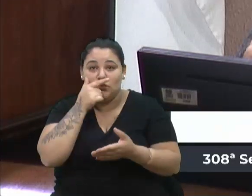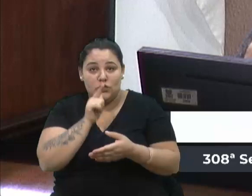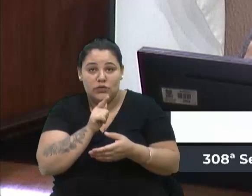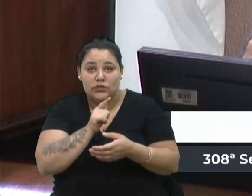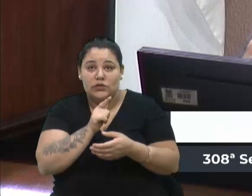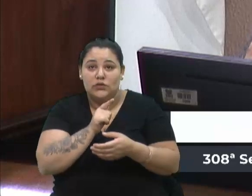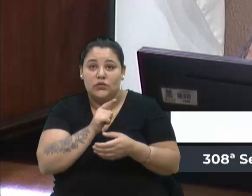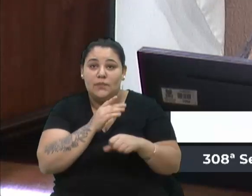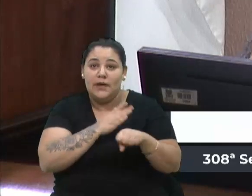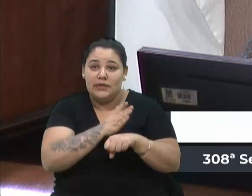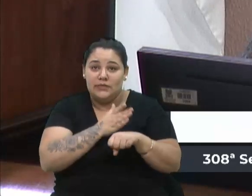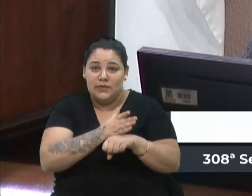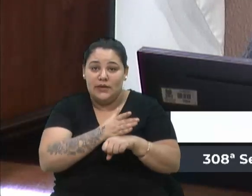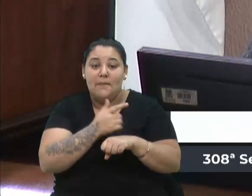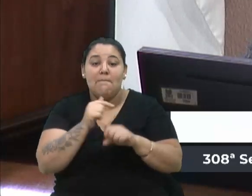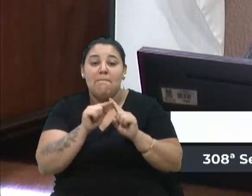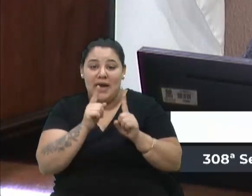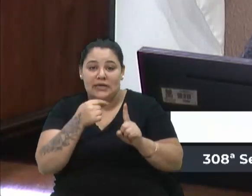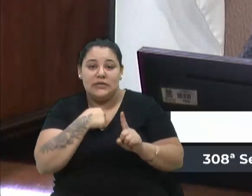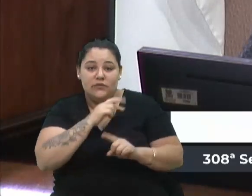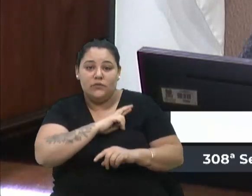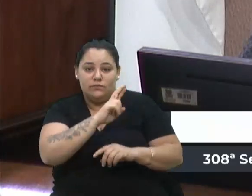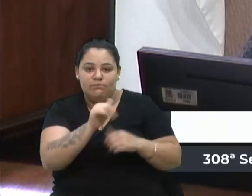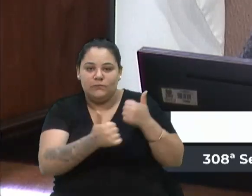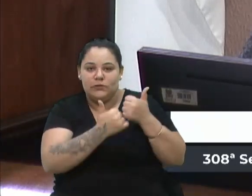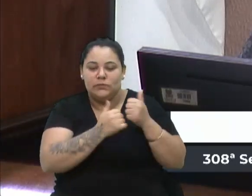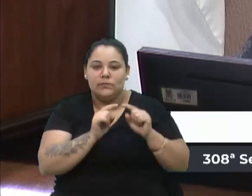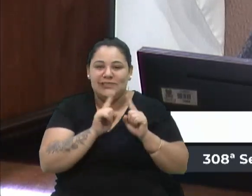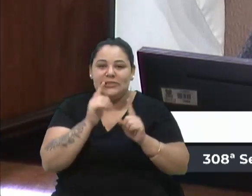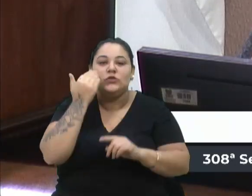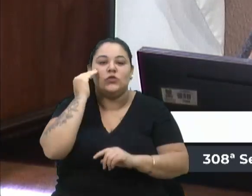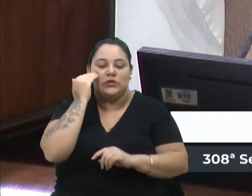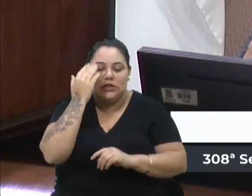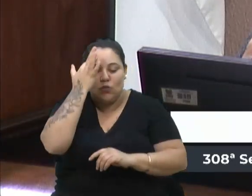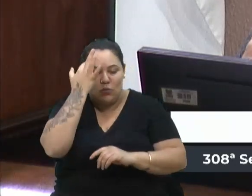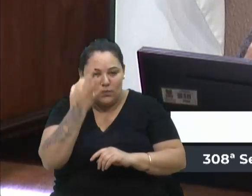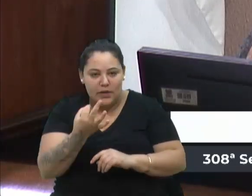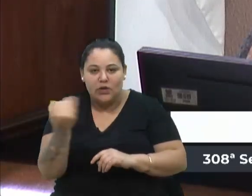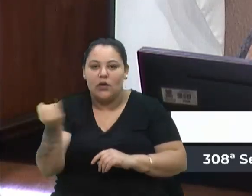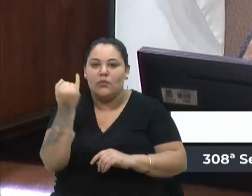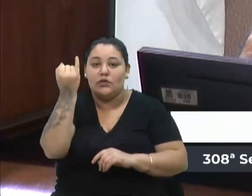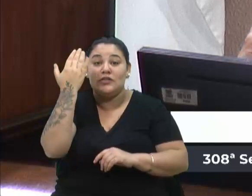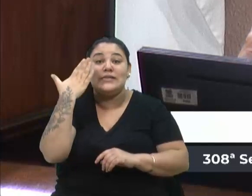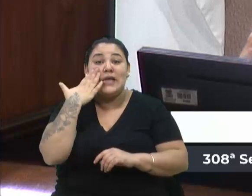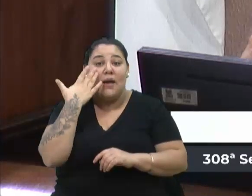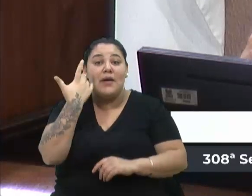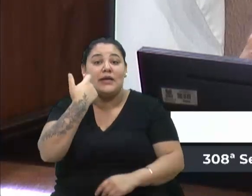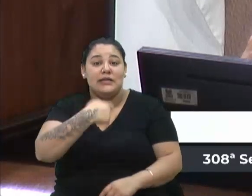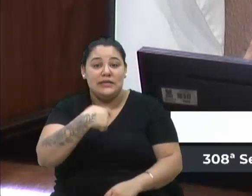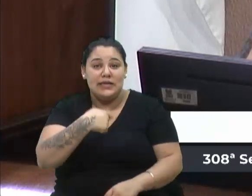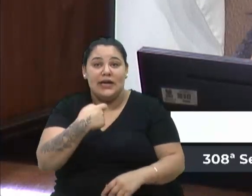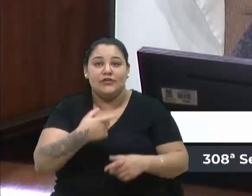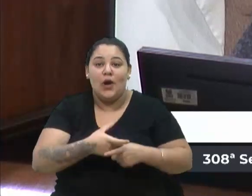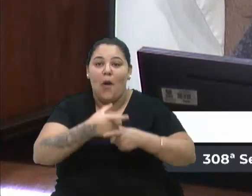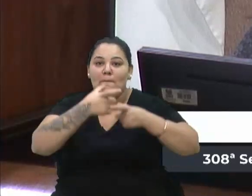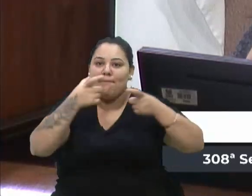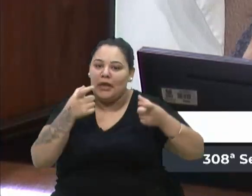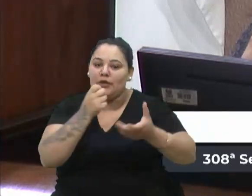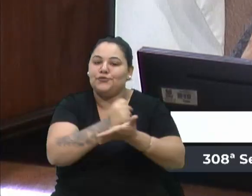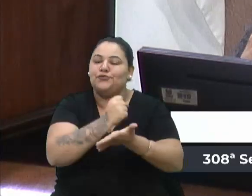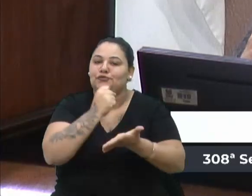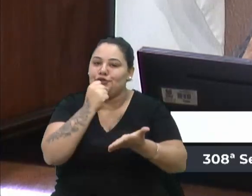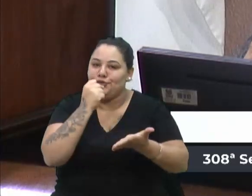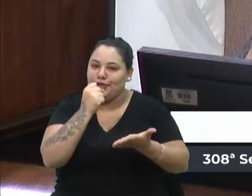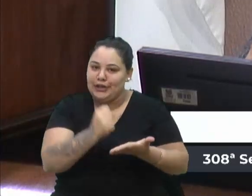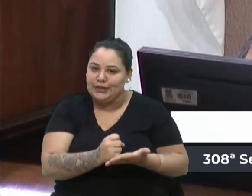estarei representada porque a gente entende efetivamente importância disso a gente sabe da necessidade de aumento do efetivo e a gente está falando